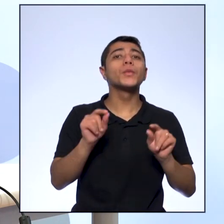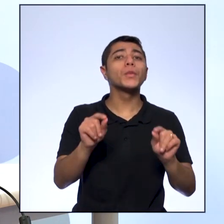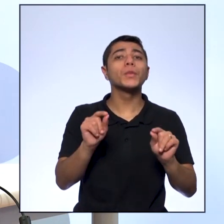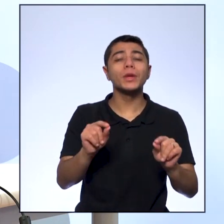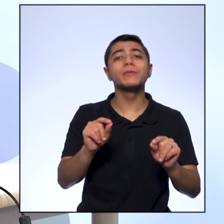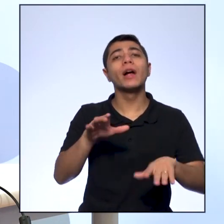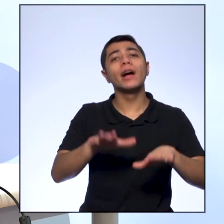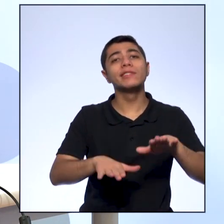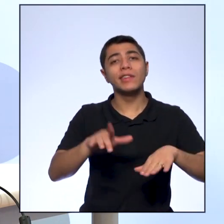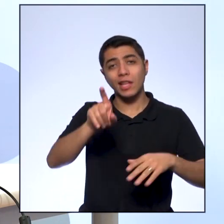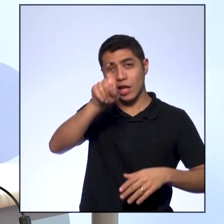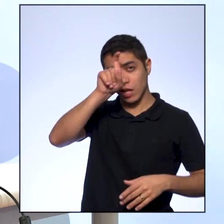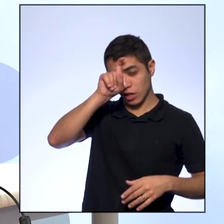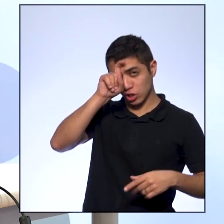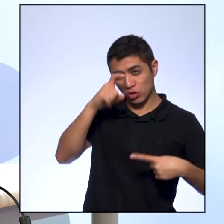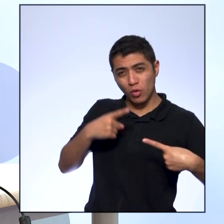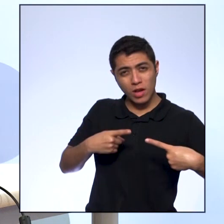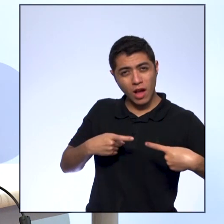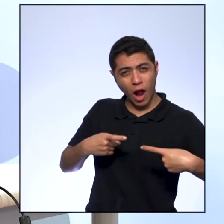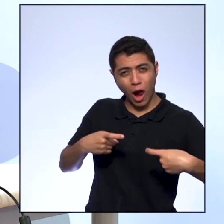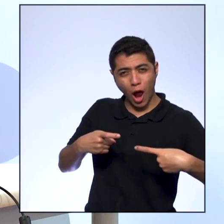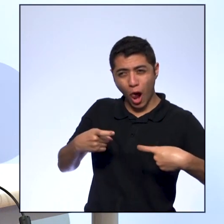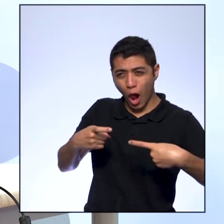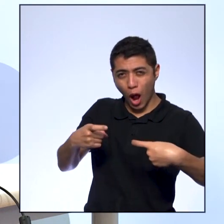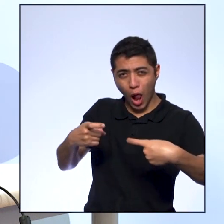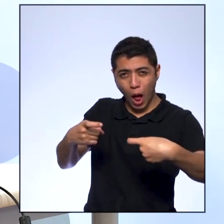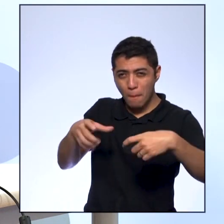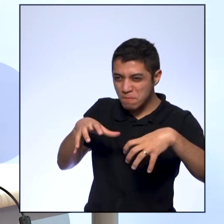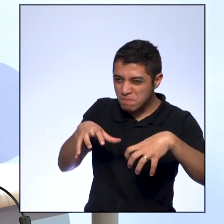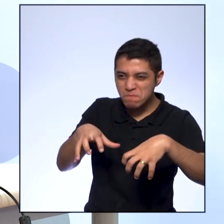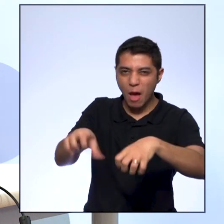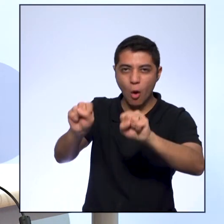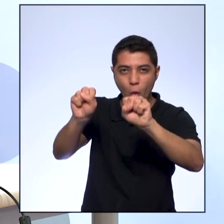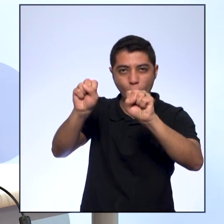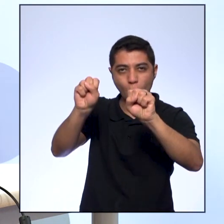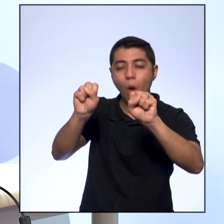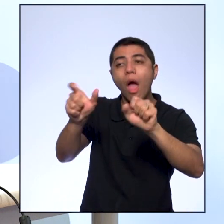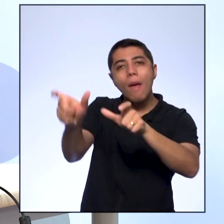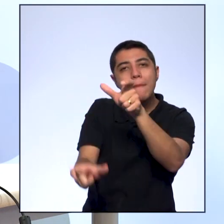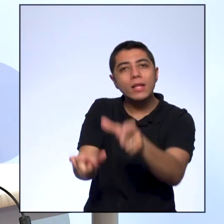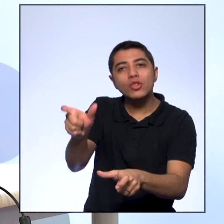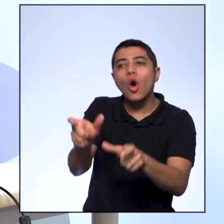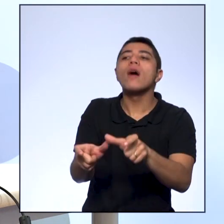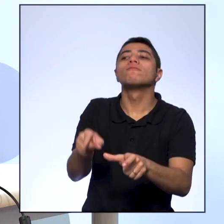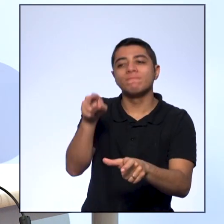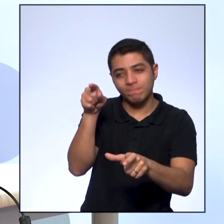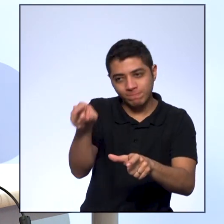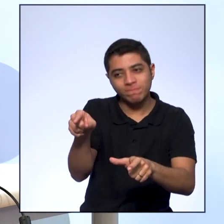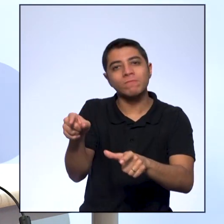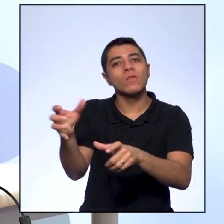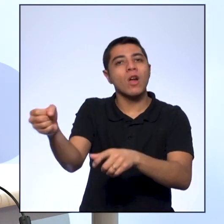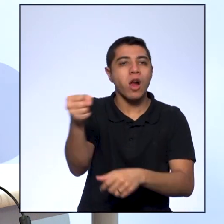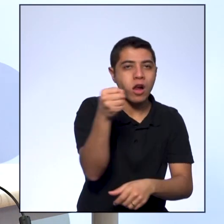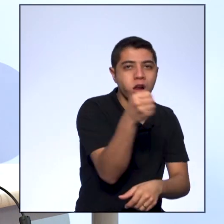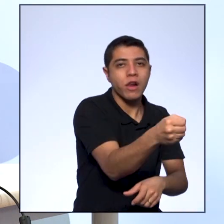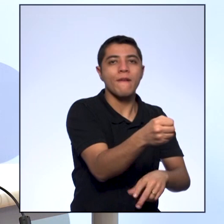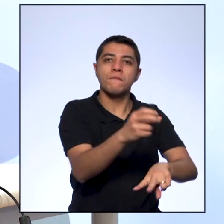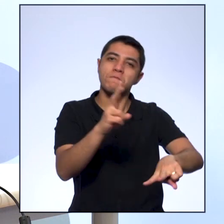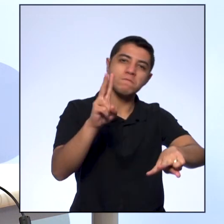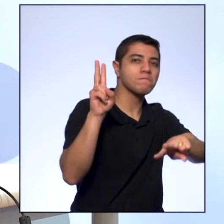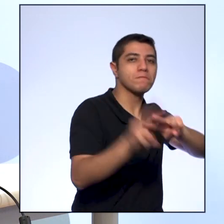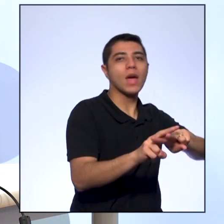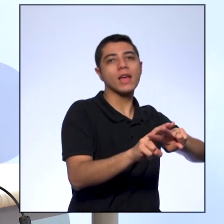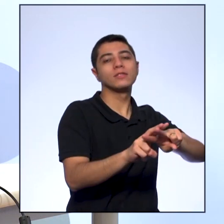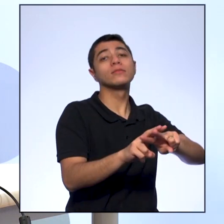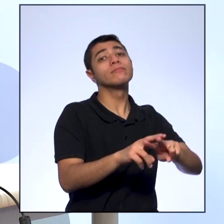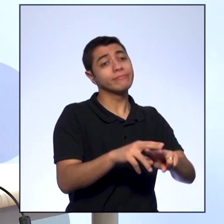terras públicas ou na construção das pirâmides, inclusive na parte mais dura ali da construção, que era extrair os tijolos